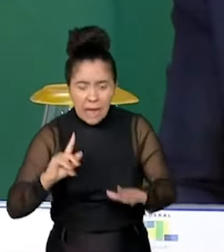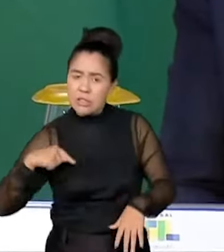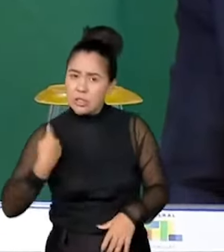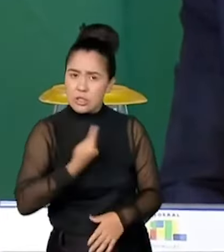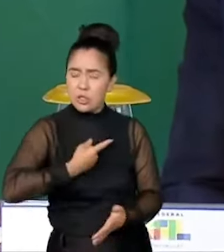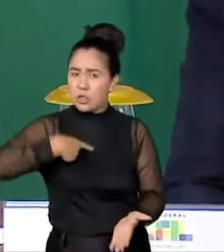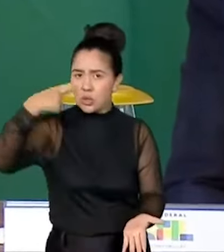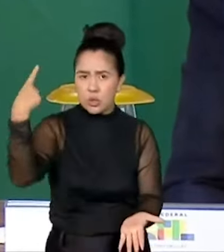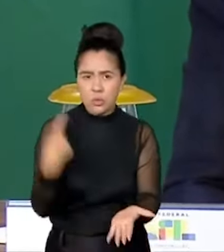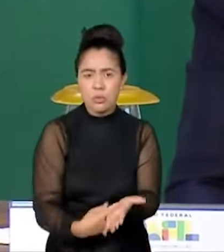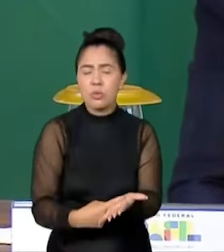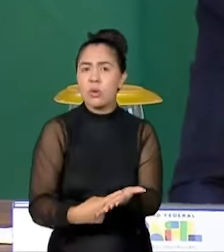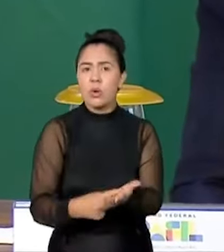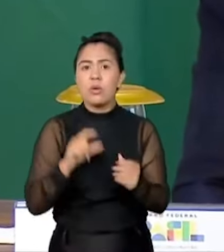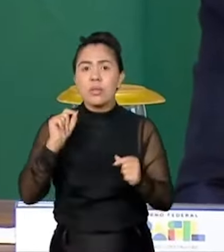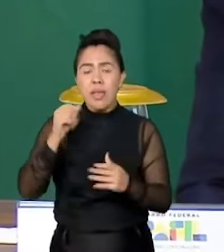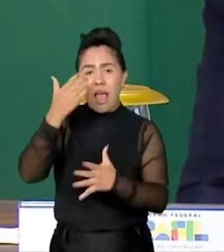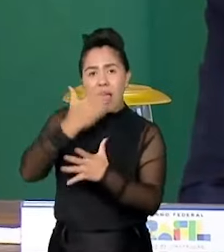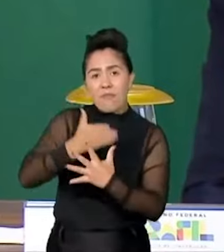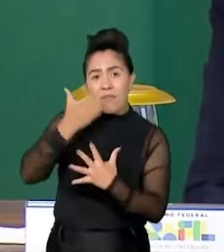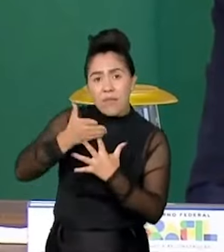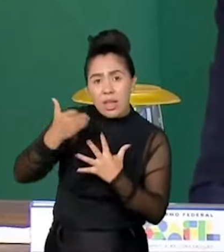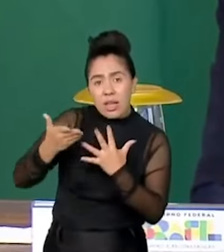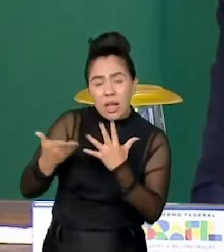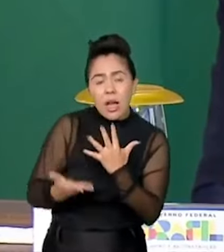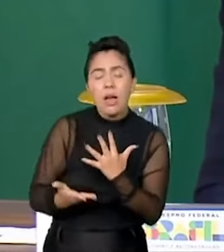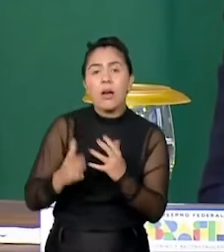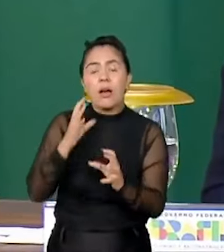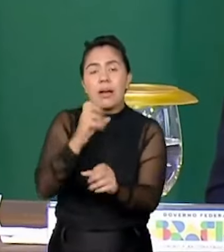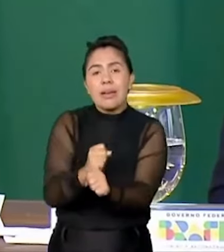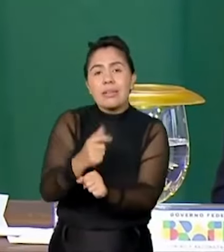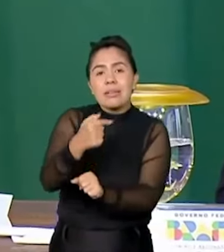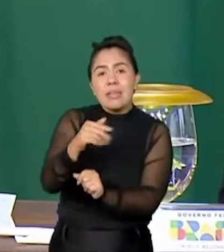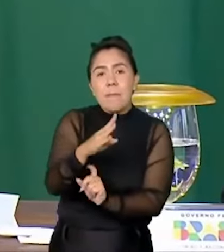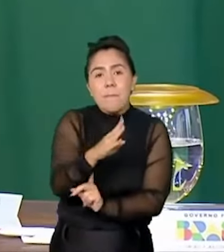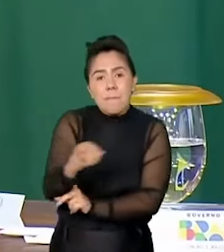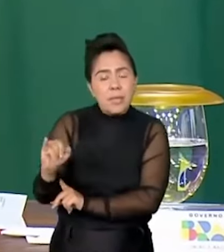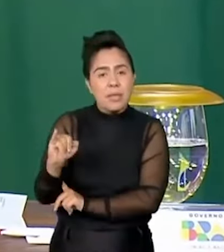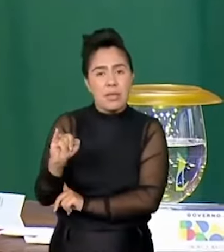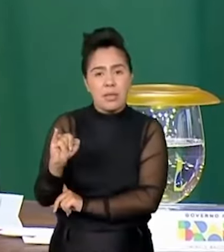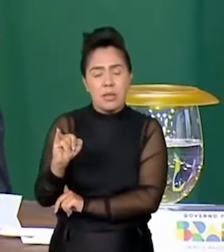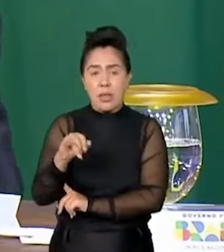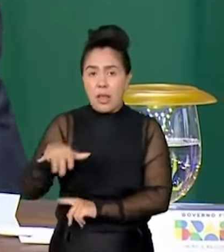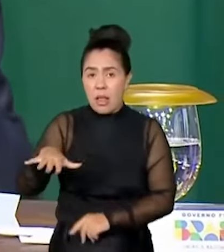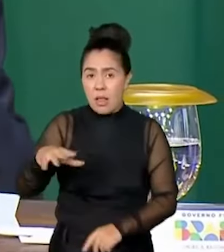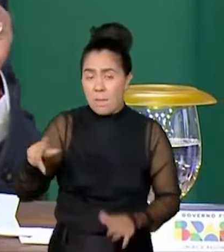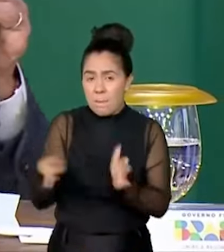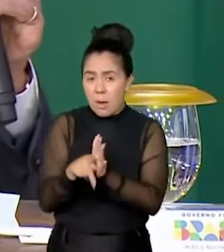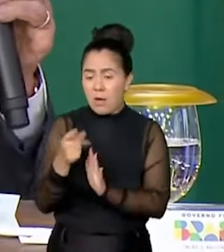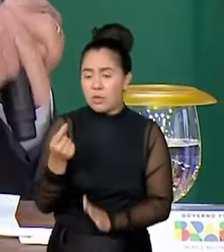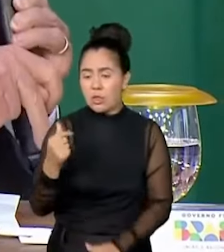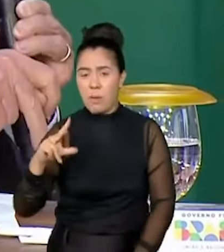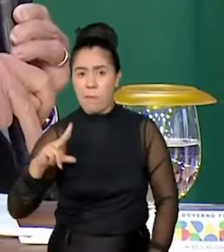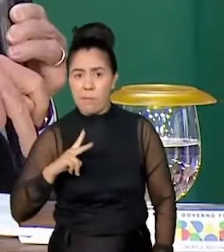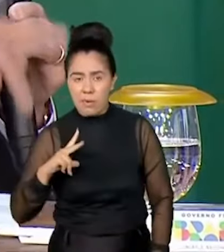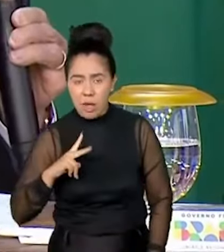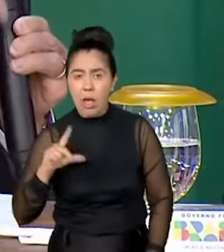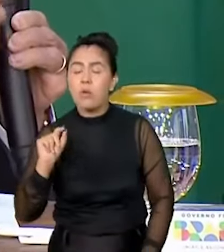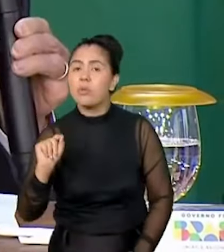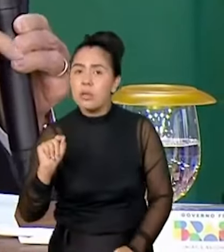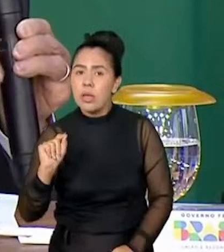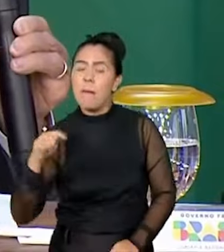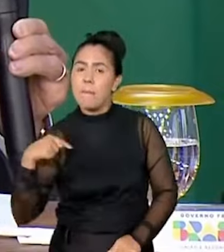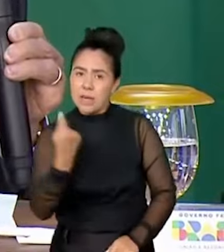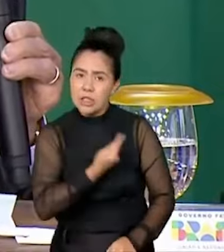de financiamento de 7 bilhões, não de dinheiro público, dinheiro privado, para que a gente possa entregar.